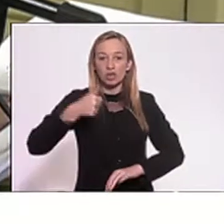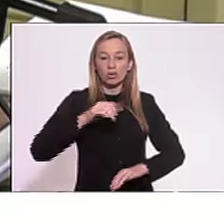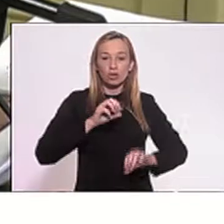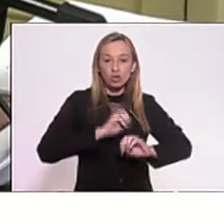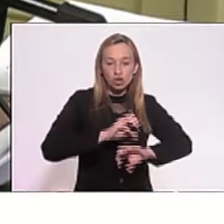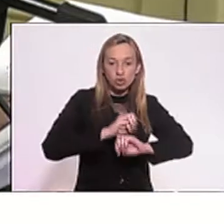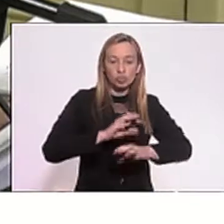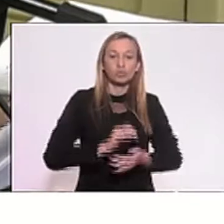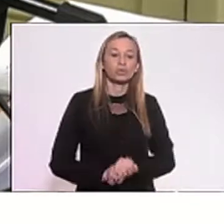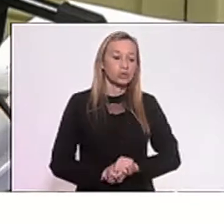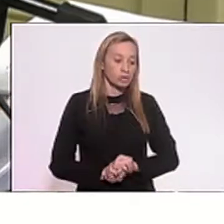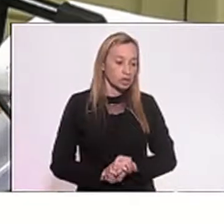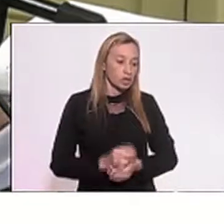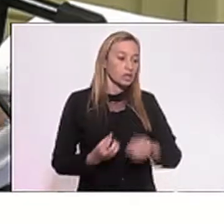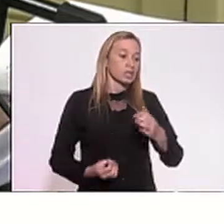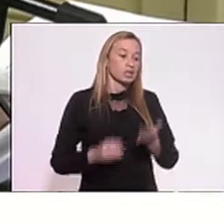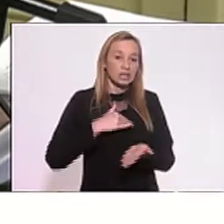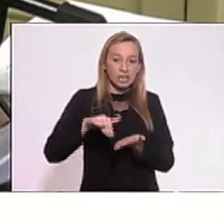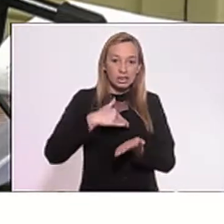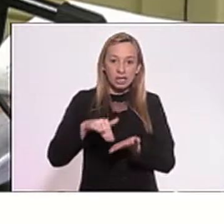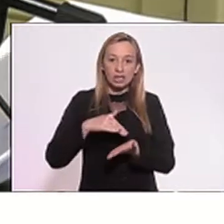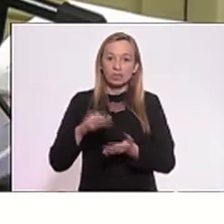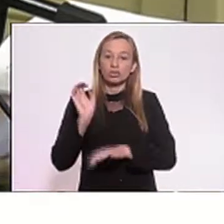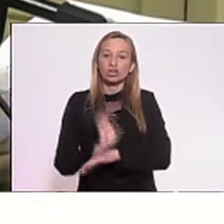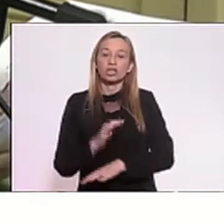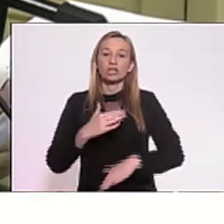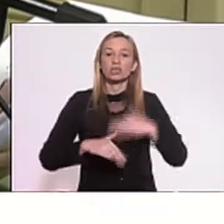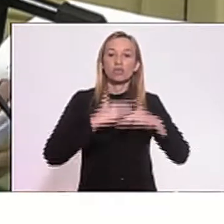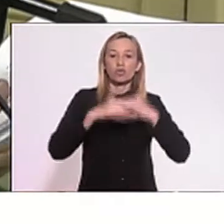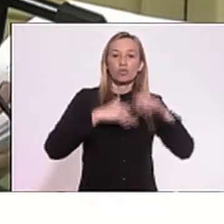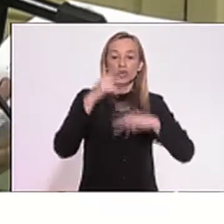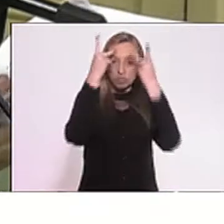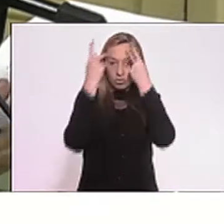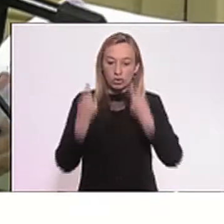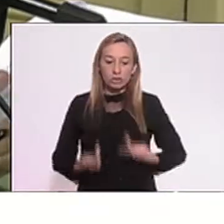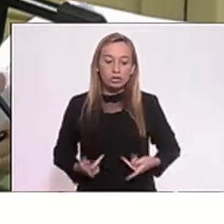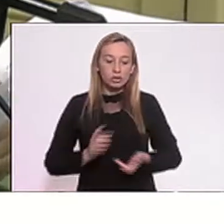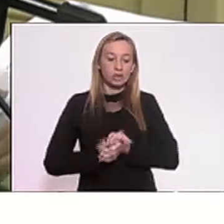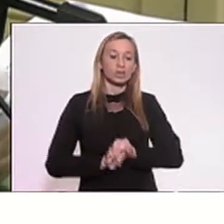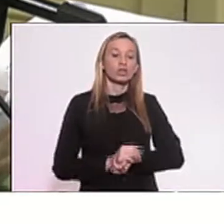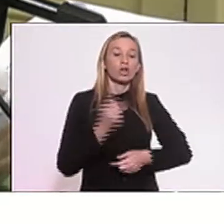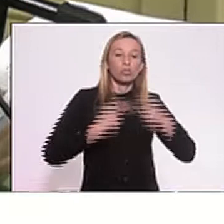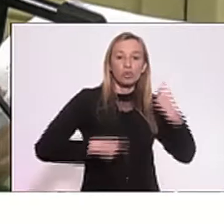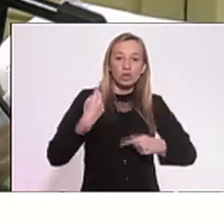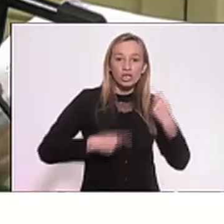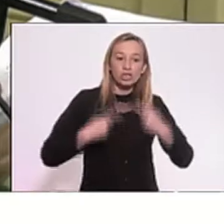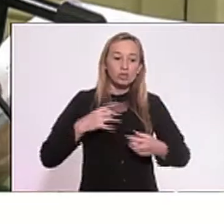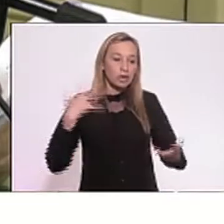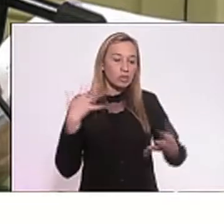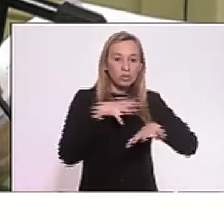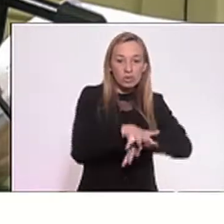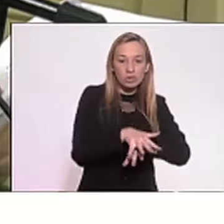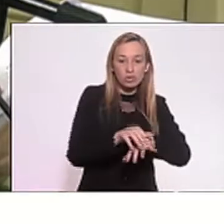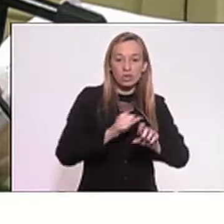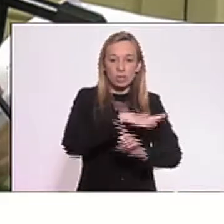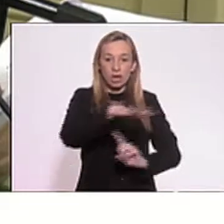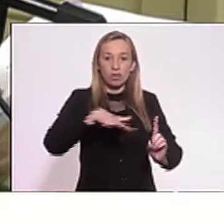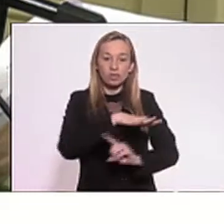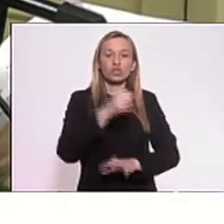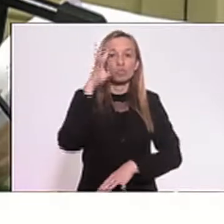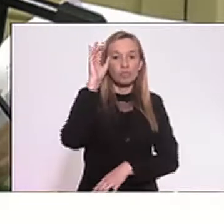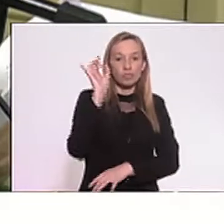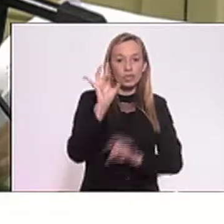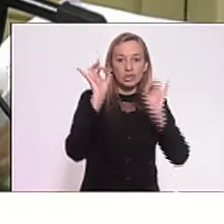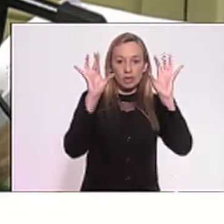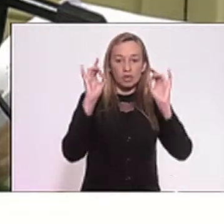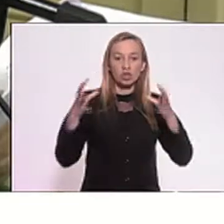Secretaria de Estado de Desenvolvimento Social e Direitos Humanos. Estimular a execução de políticas para a inclusão social, especialmente